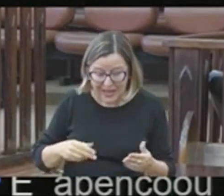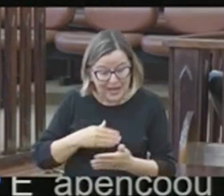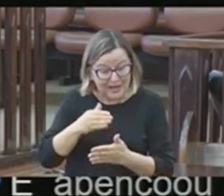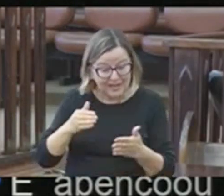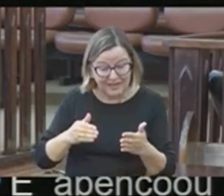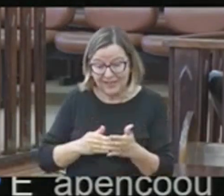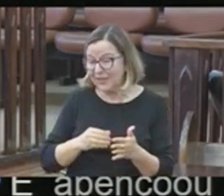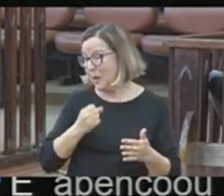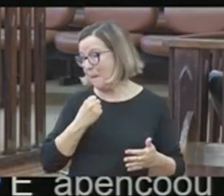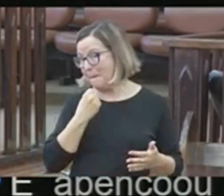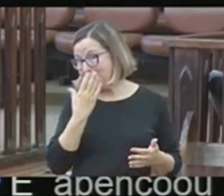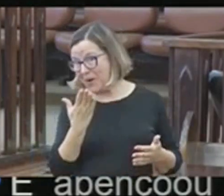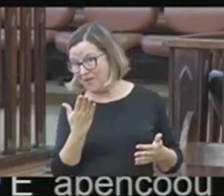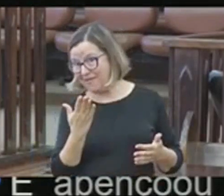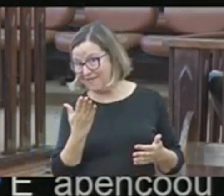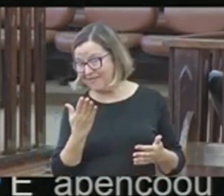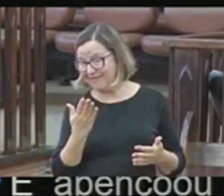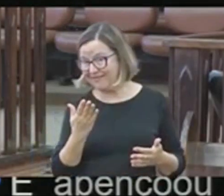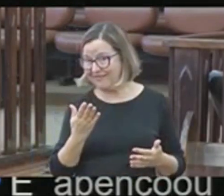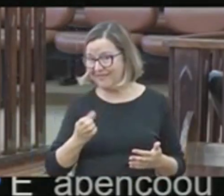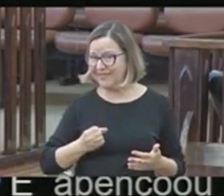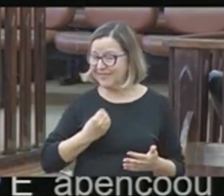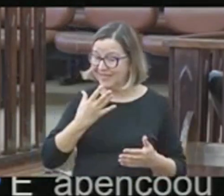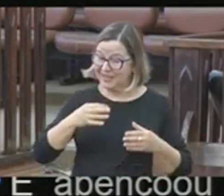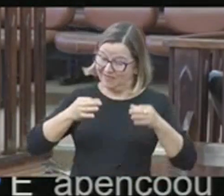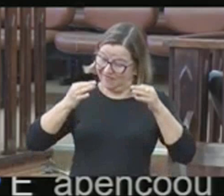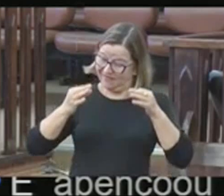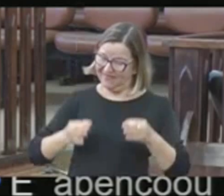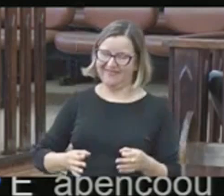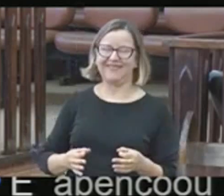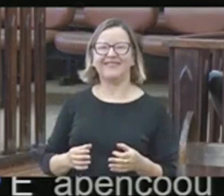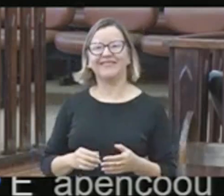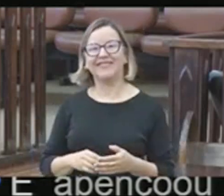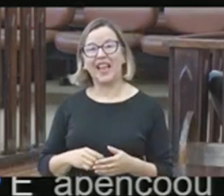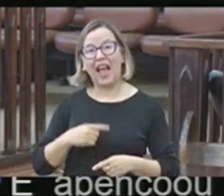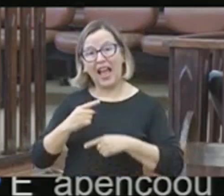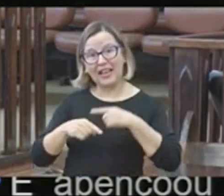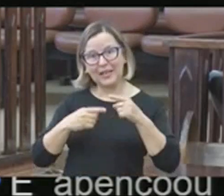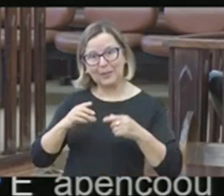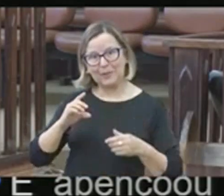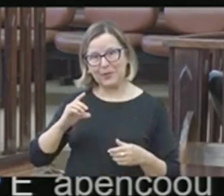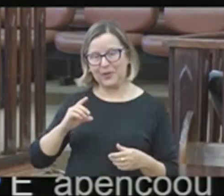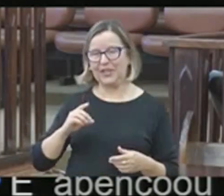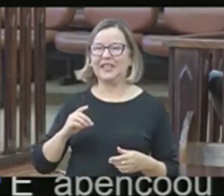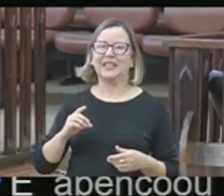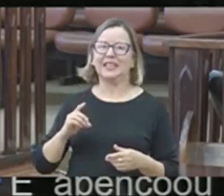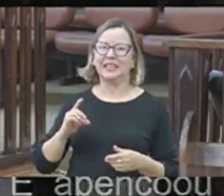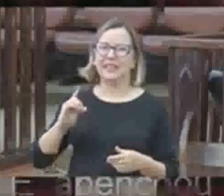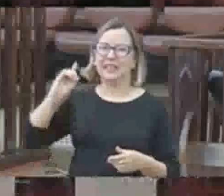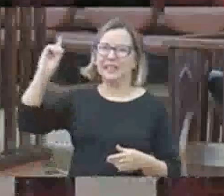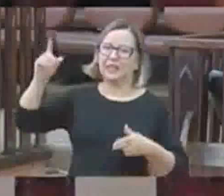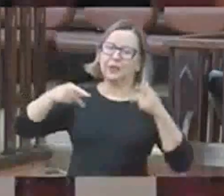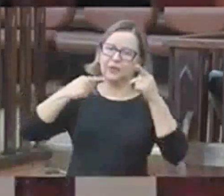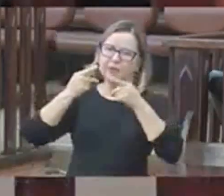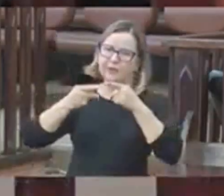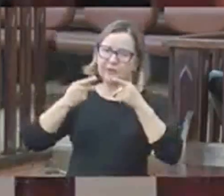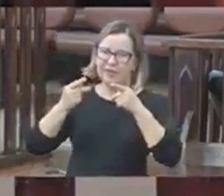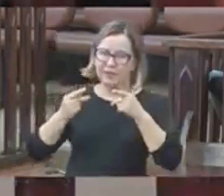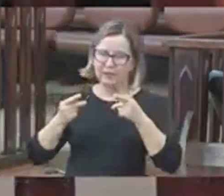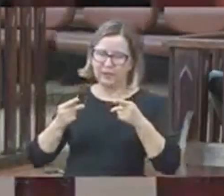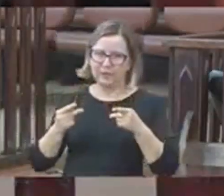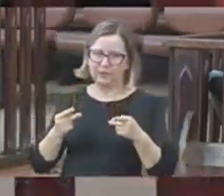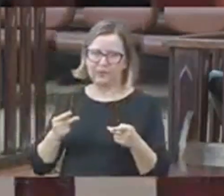bom, tudo era ótimo." Depois disso também disse Deus, e aqui novamente nós encontramos o termo